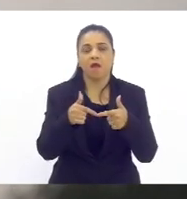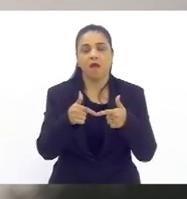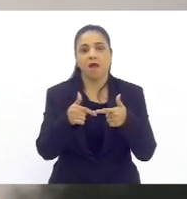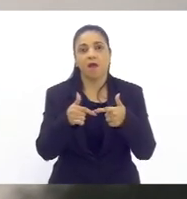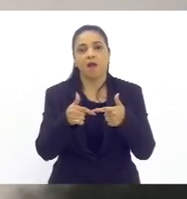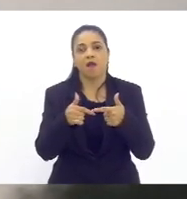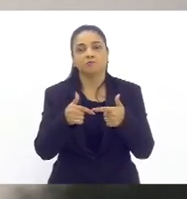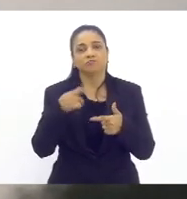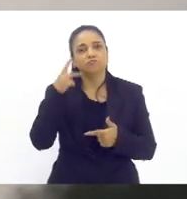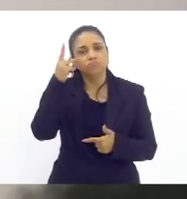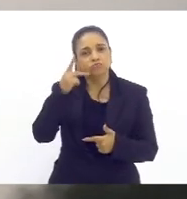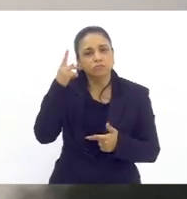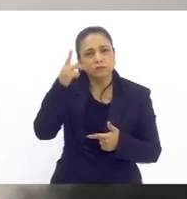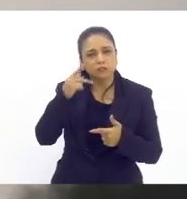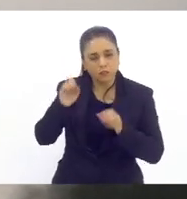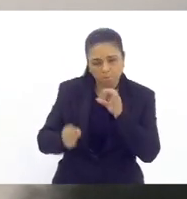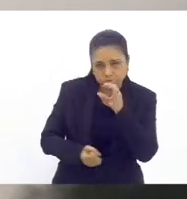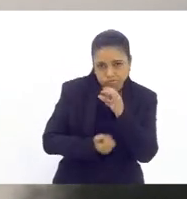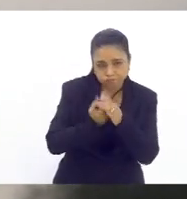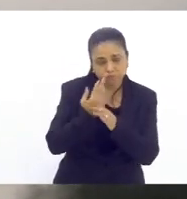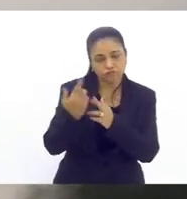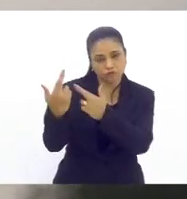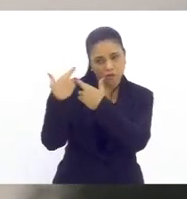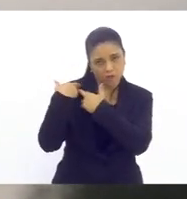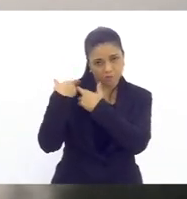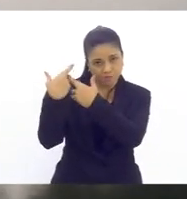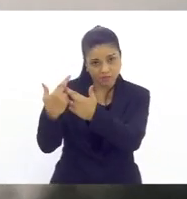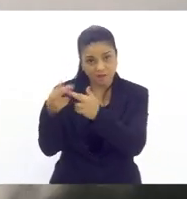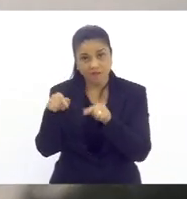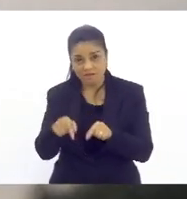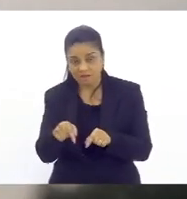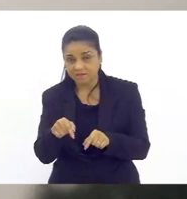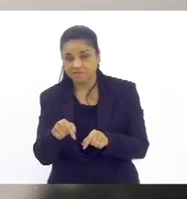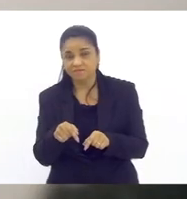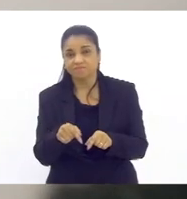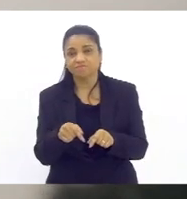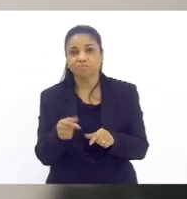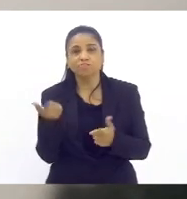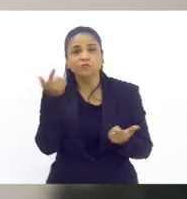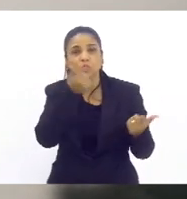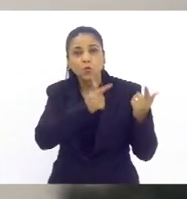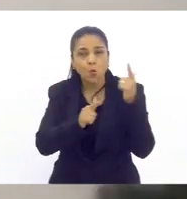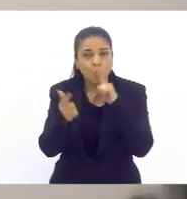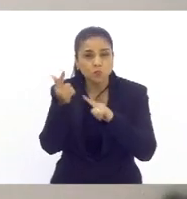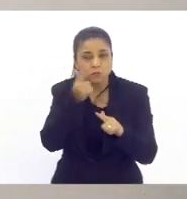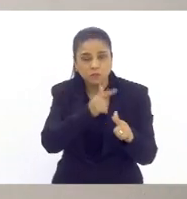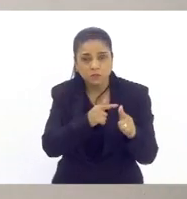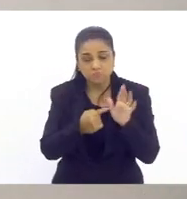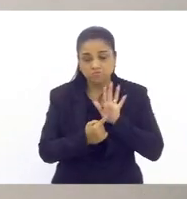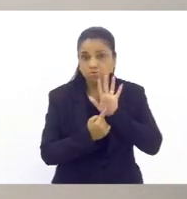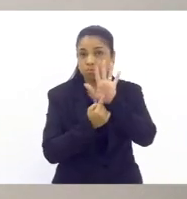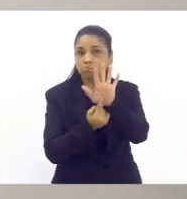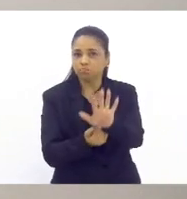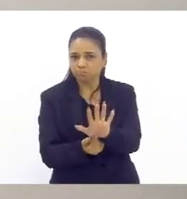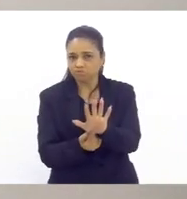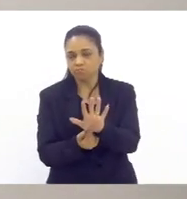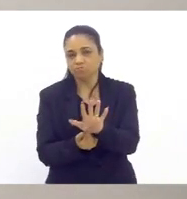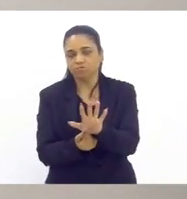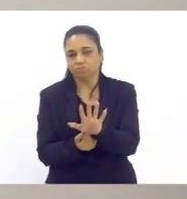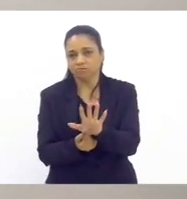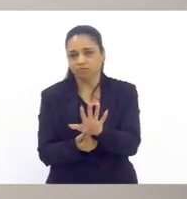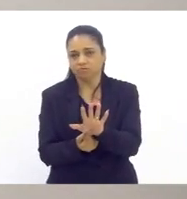né de uma política pública de forma responsável que consiga contemplar né E